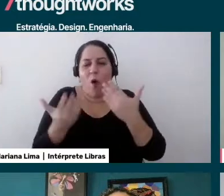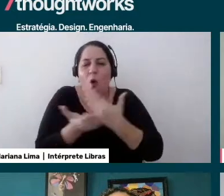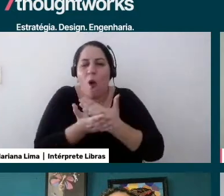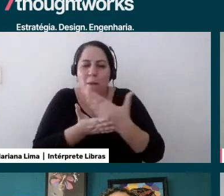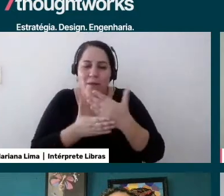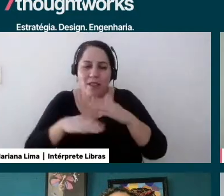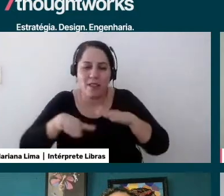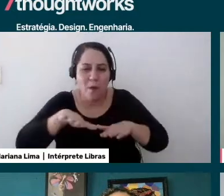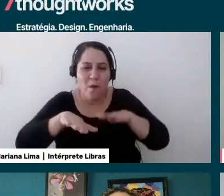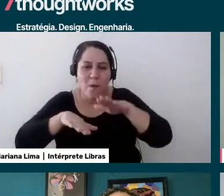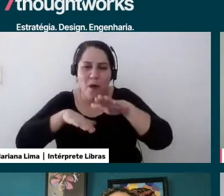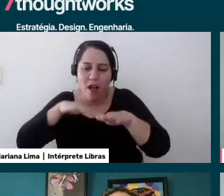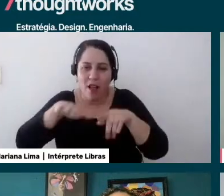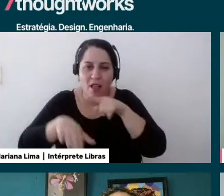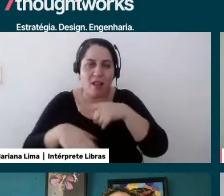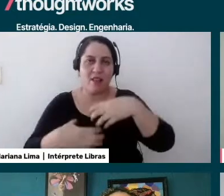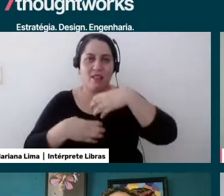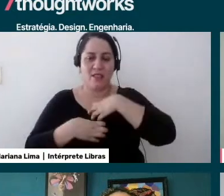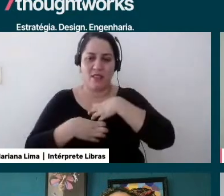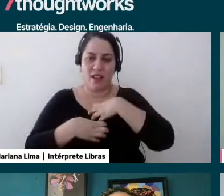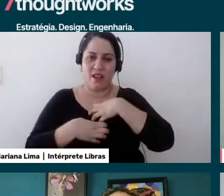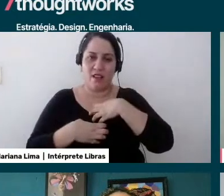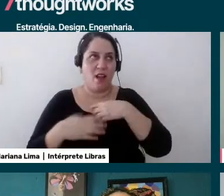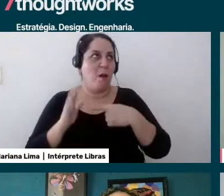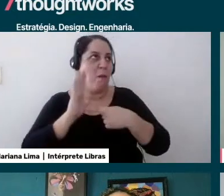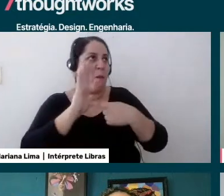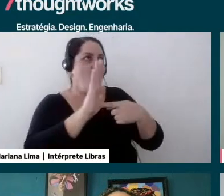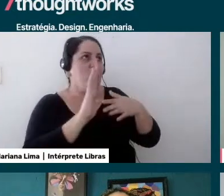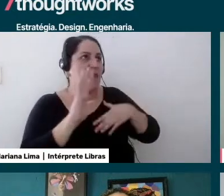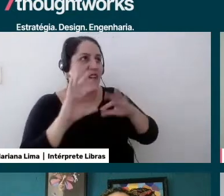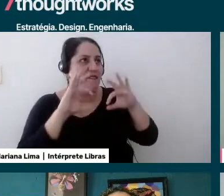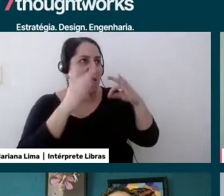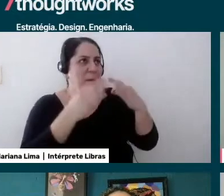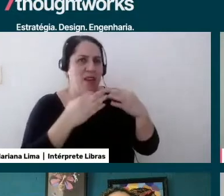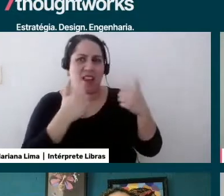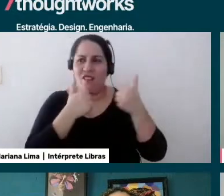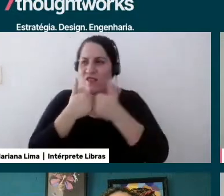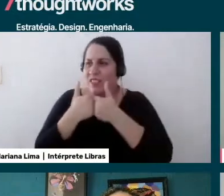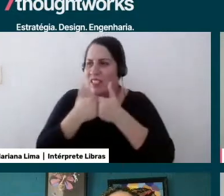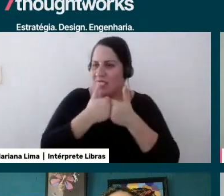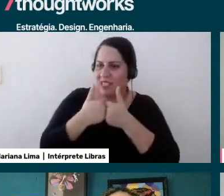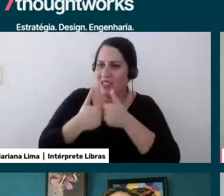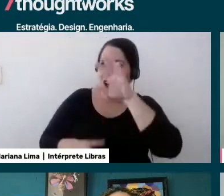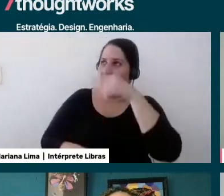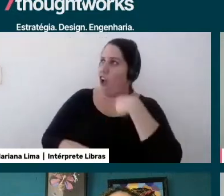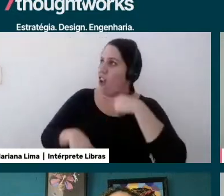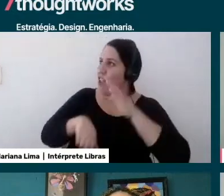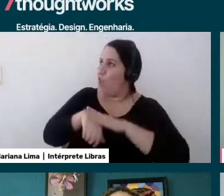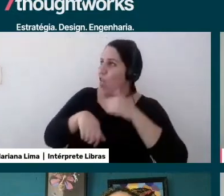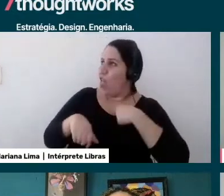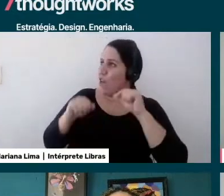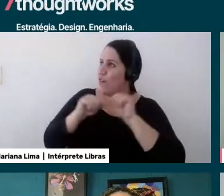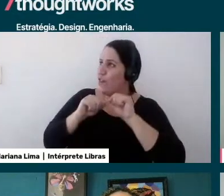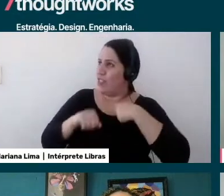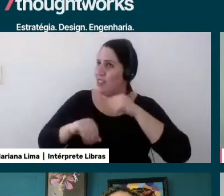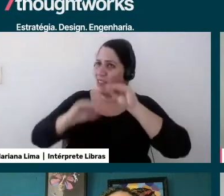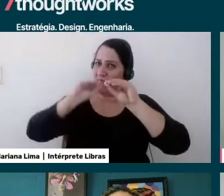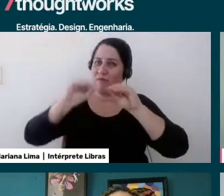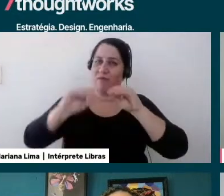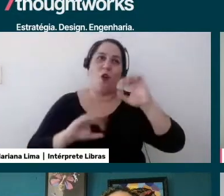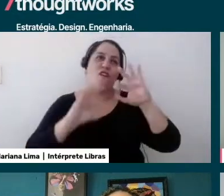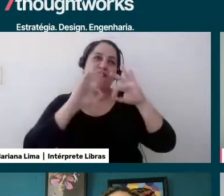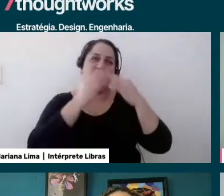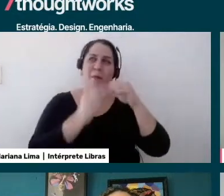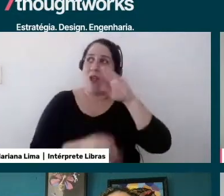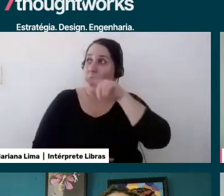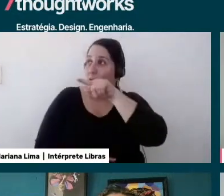E é muito legal o que essa galera faz. Mostrar para a família inteira. Para vizinho, para todo mundo que está sabendo. Olha ali, meu filho que fez aquele